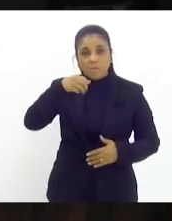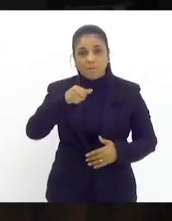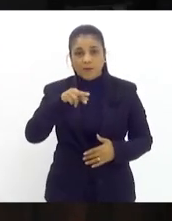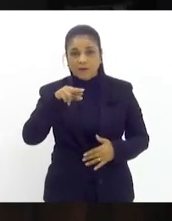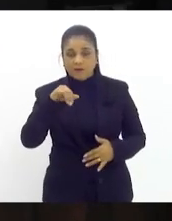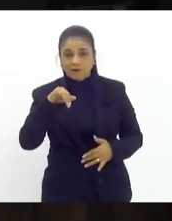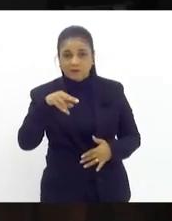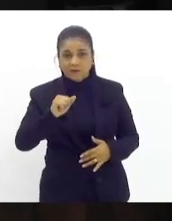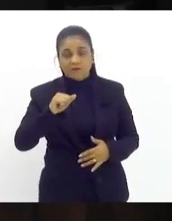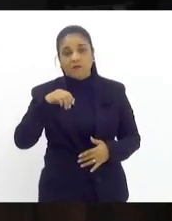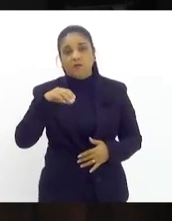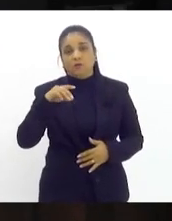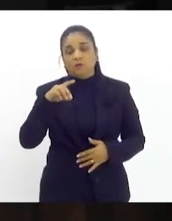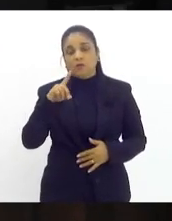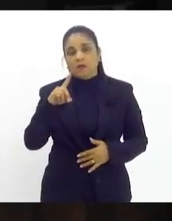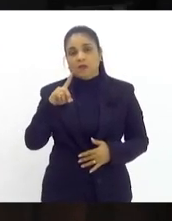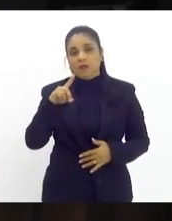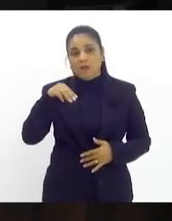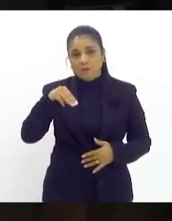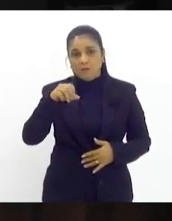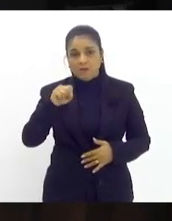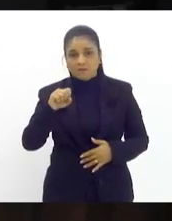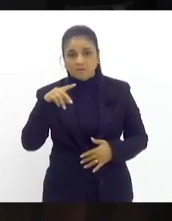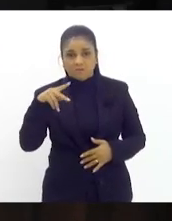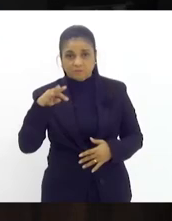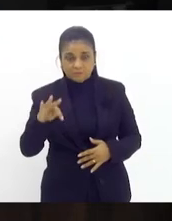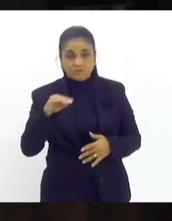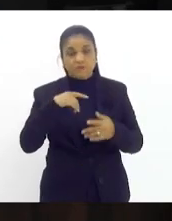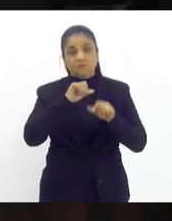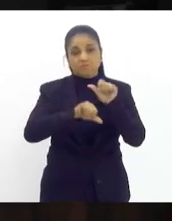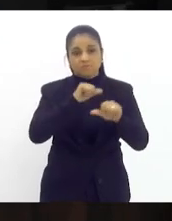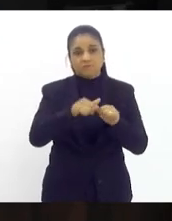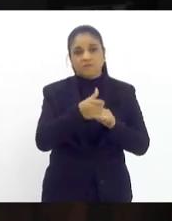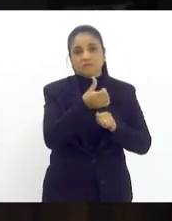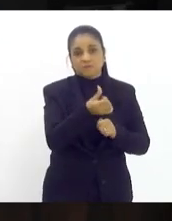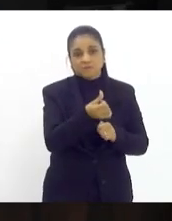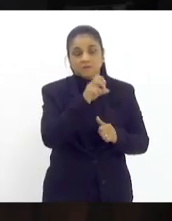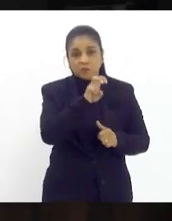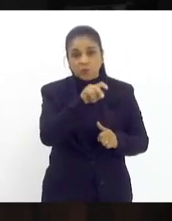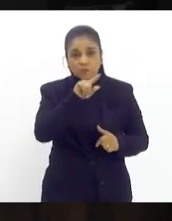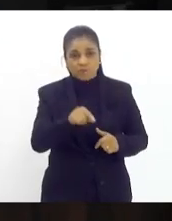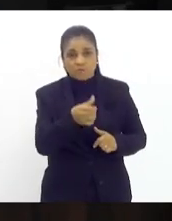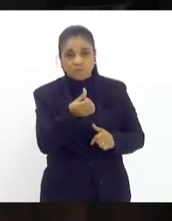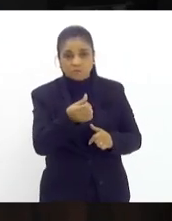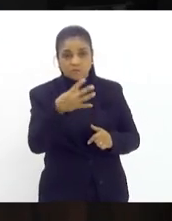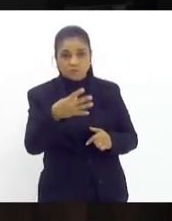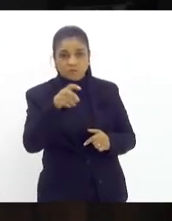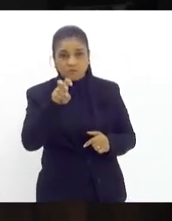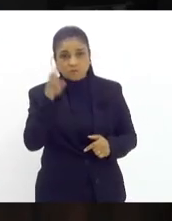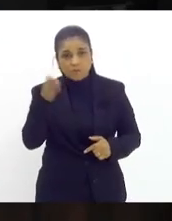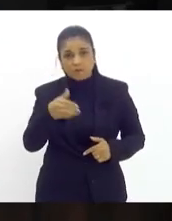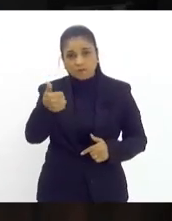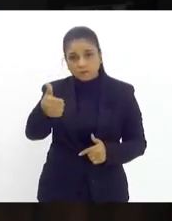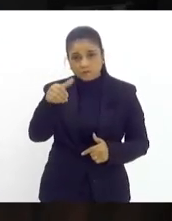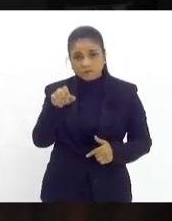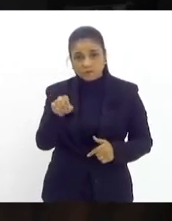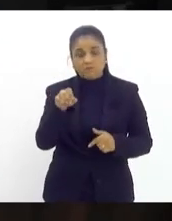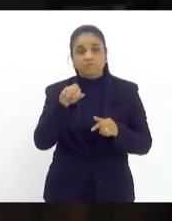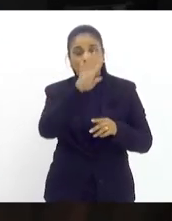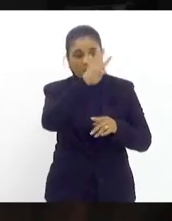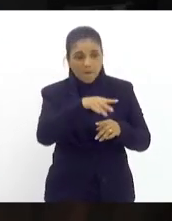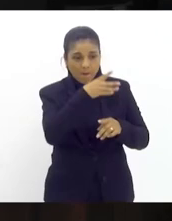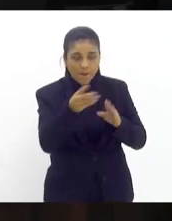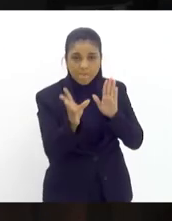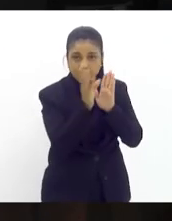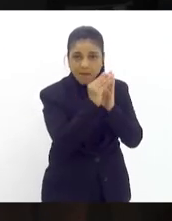do MST que altera a lei número 5.645 de 6 de janeiro 2010 para incluir no calendário